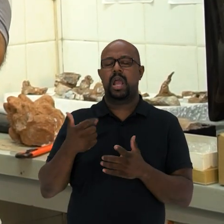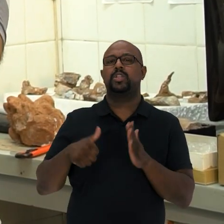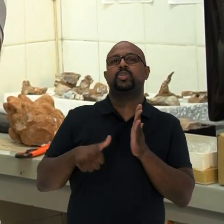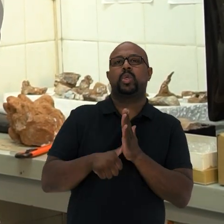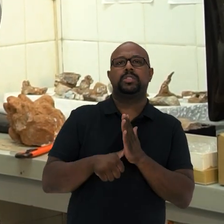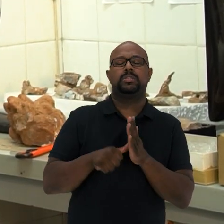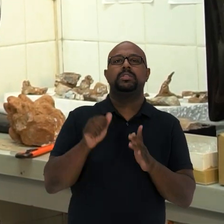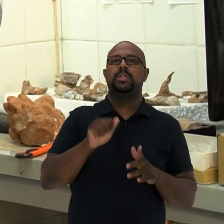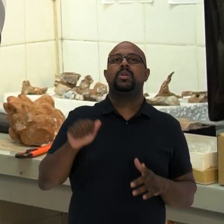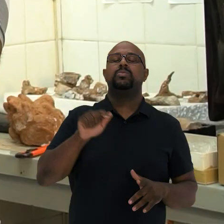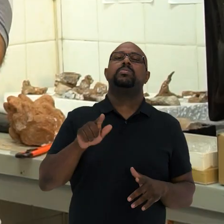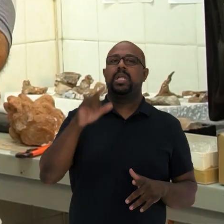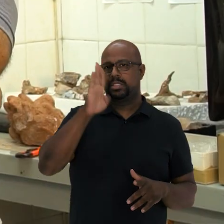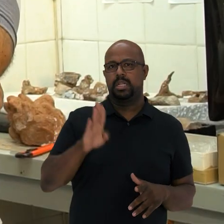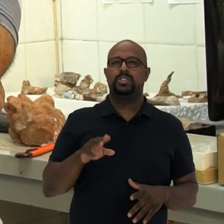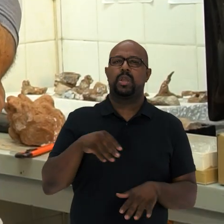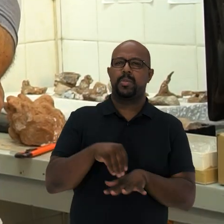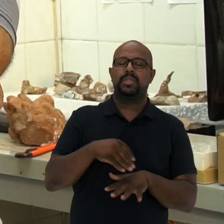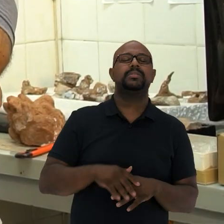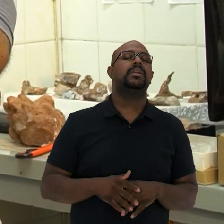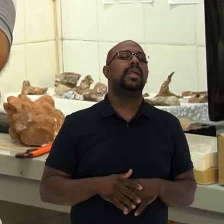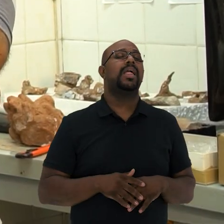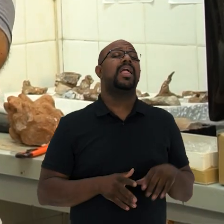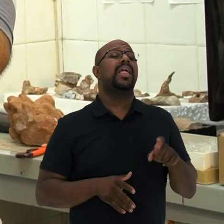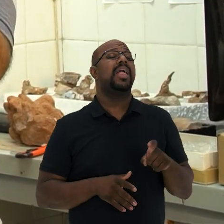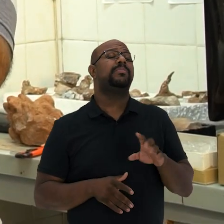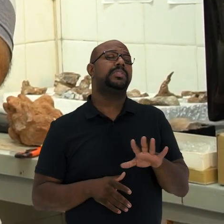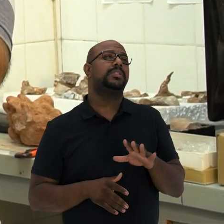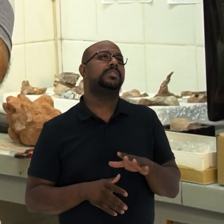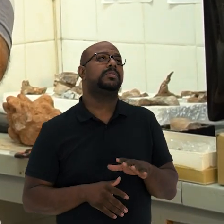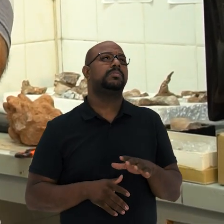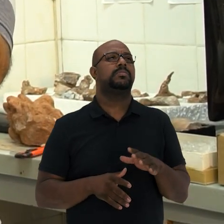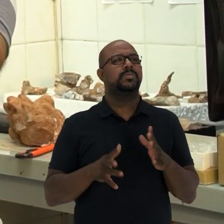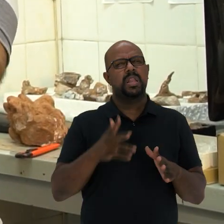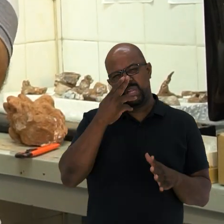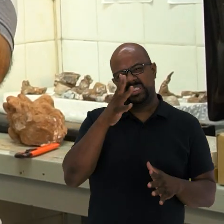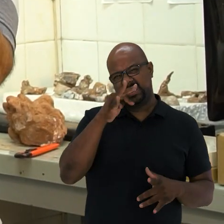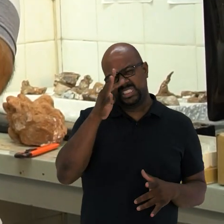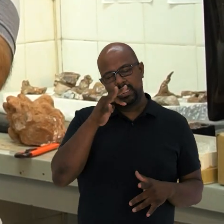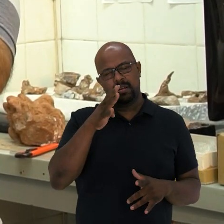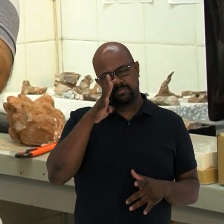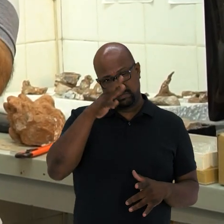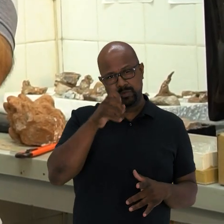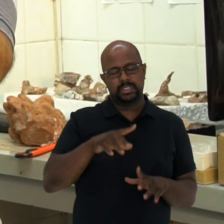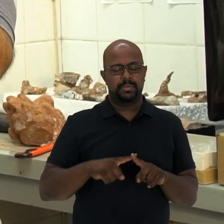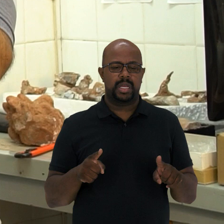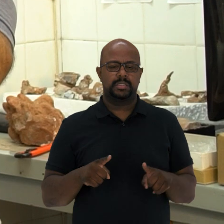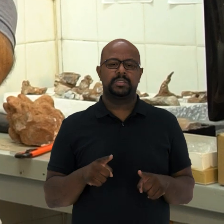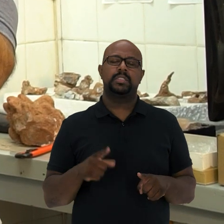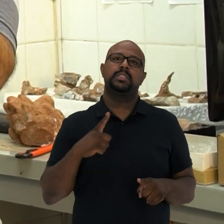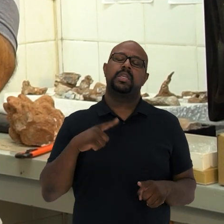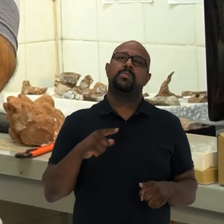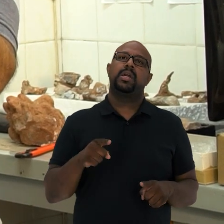era sócio da Sociedade Brasileira de Paleontologia, né? Mas assim, eu sei que tu está forçando um pouco a barra, né?